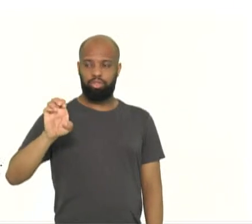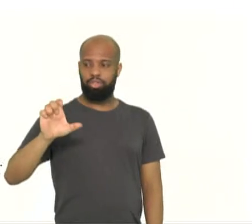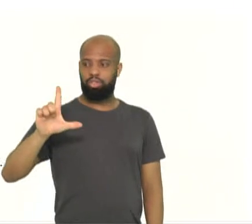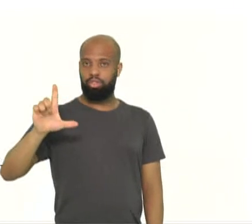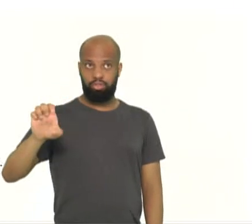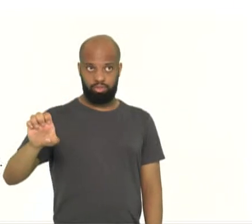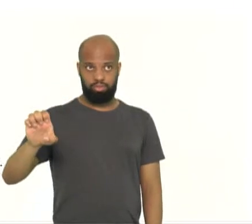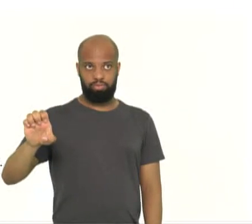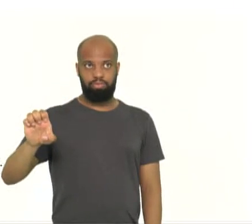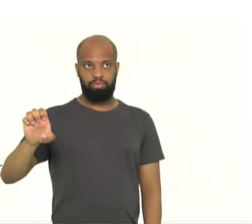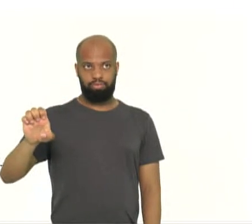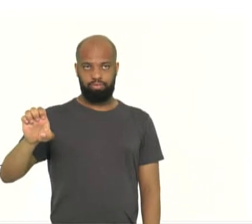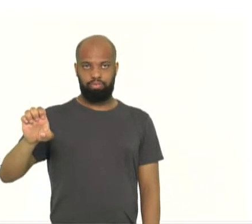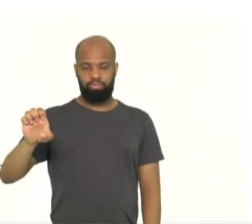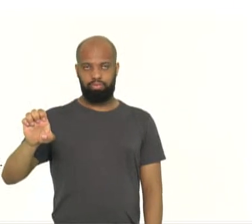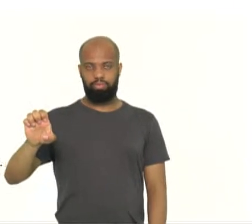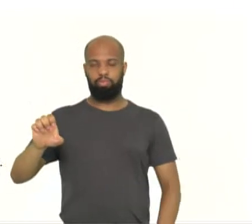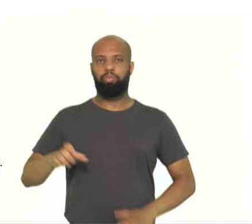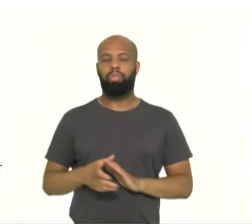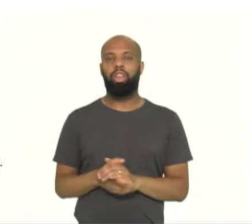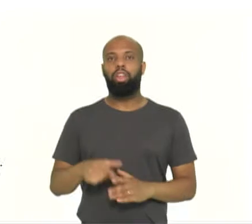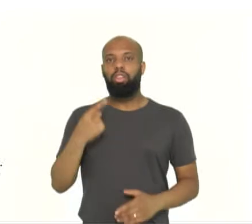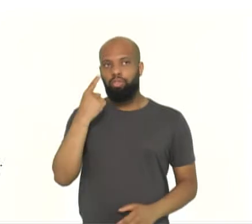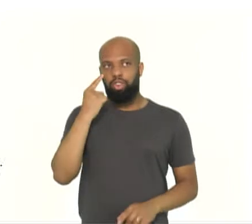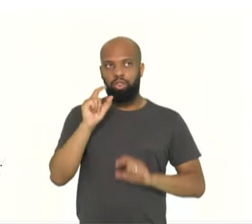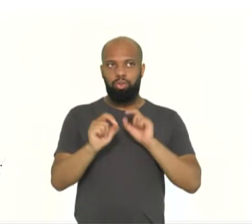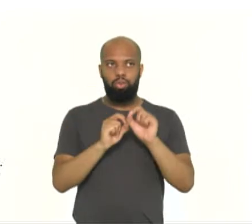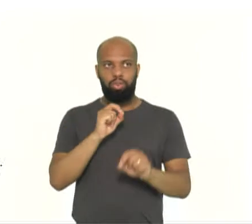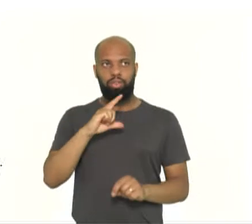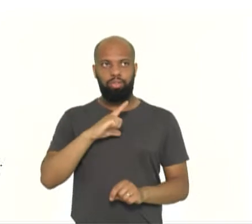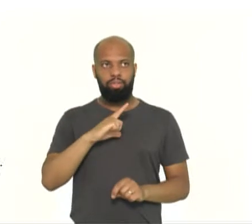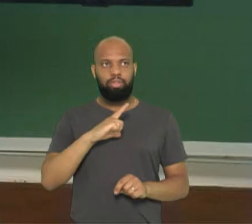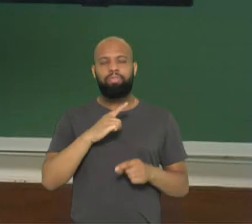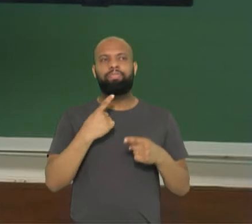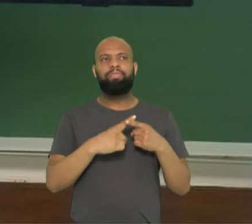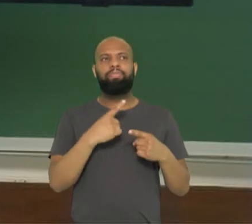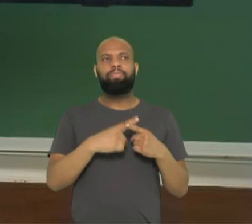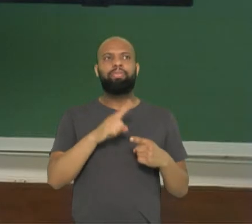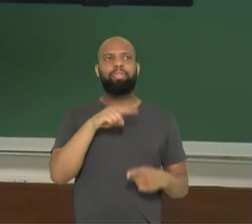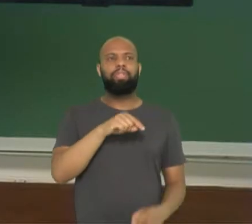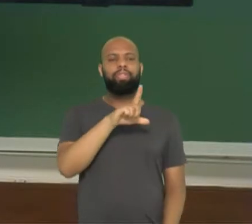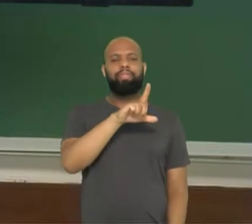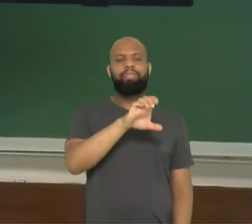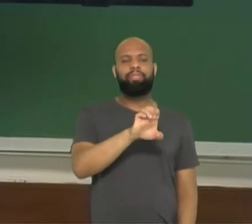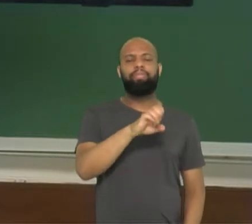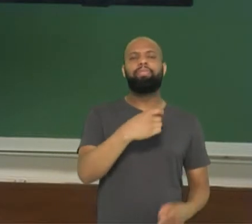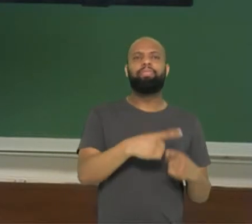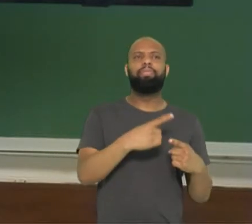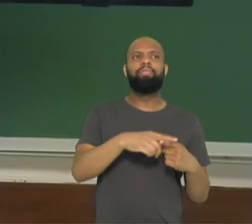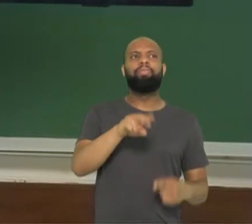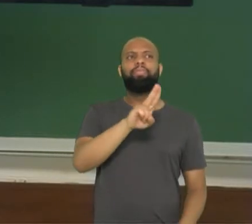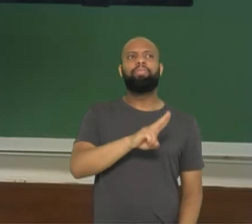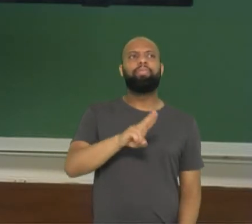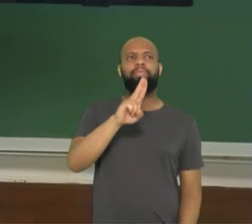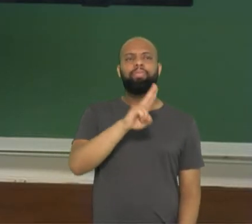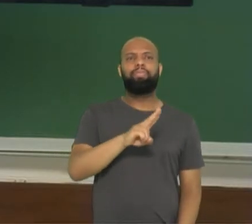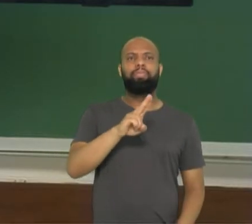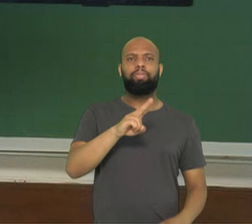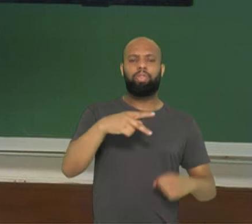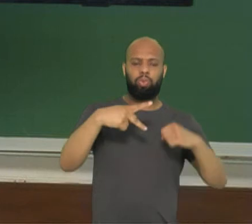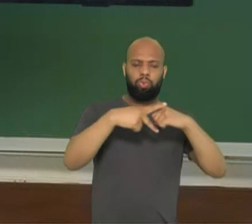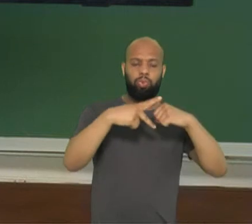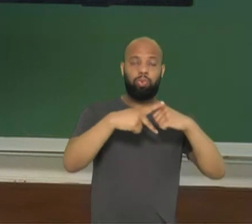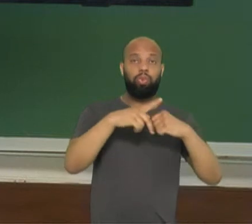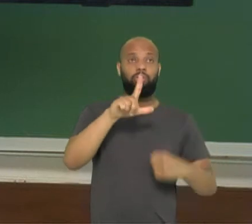muito com seu ordenador. Vamos pensar agora um pouquinho aqui por que é le, por que nós utilizamos o pronome